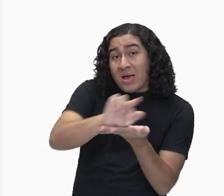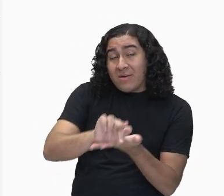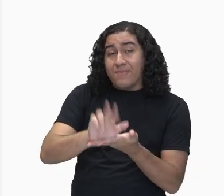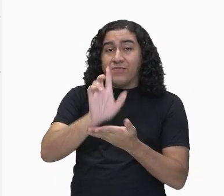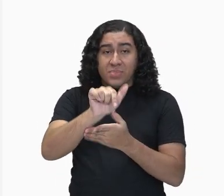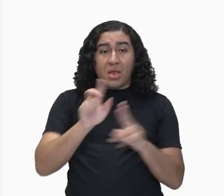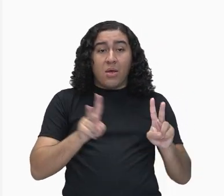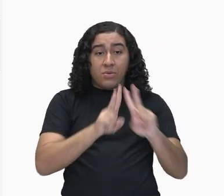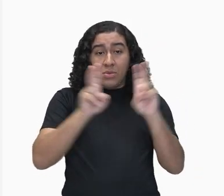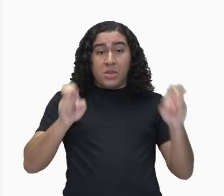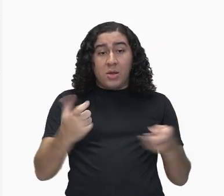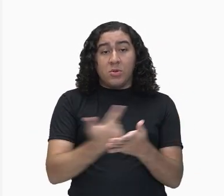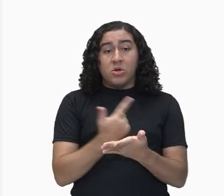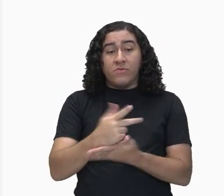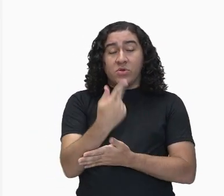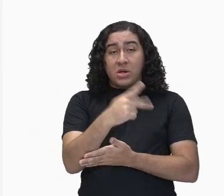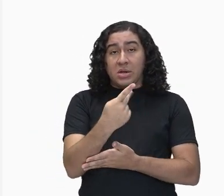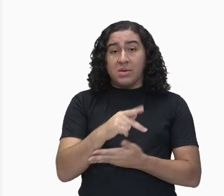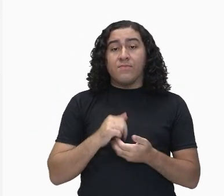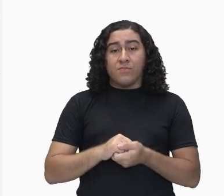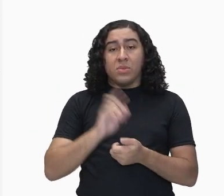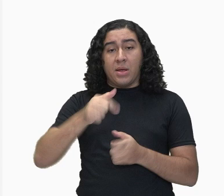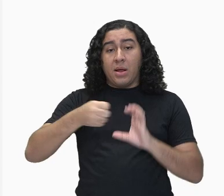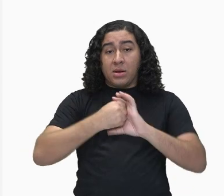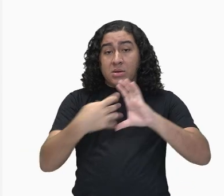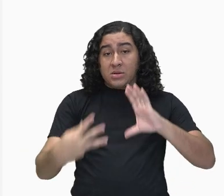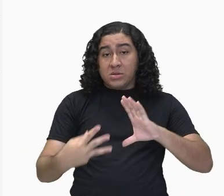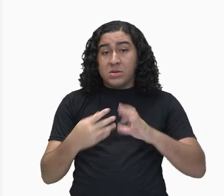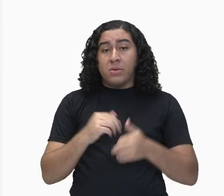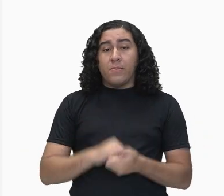em suas obras, uma das características.